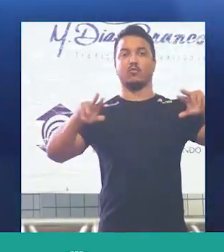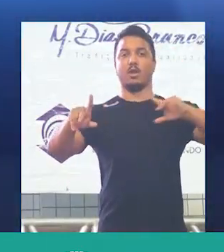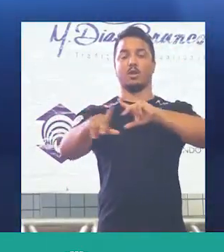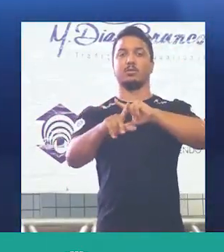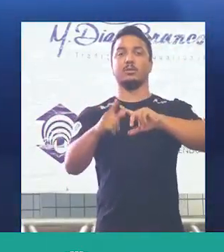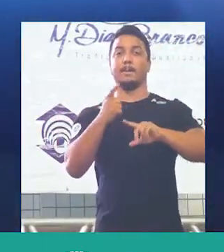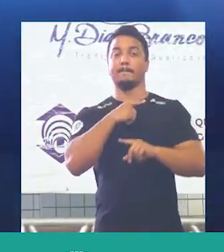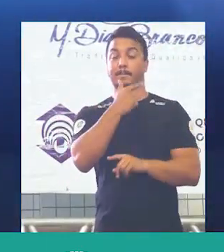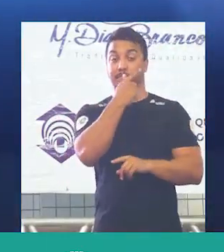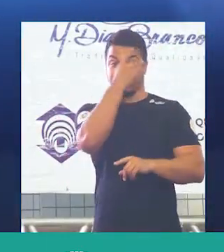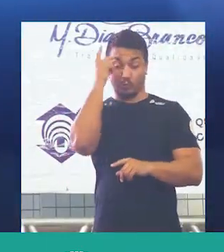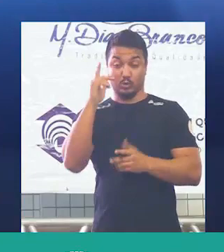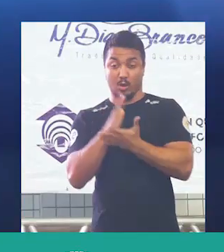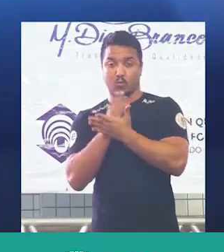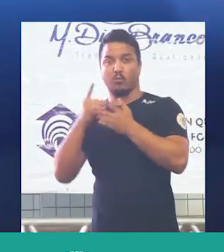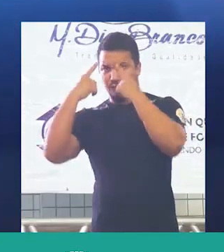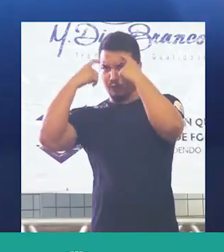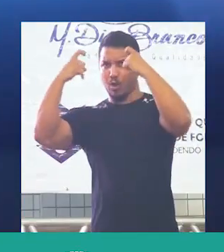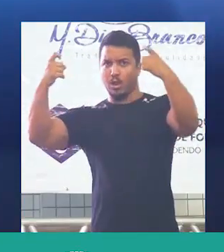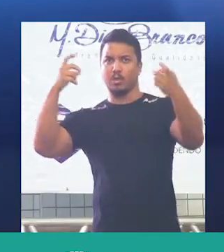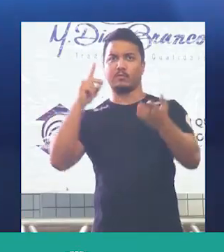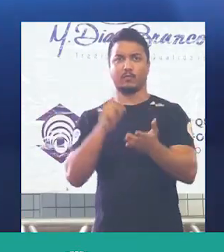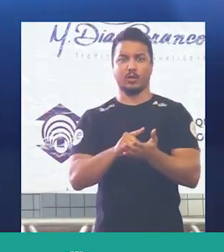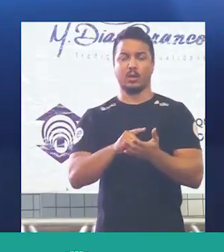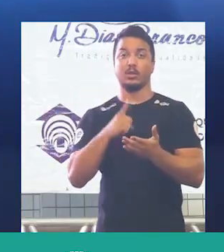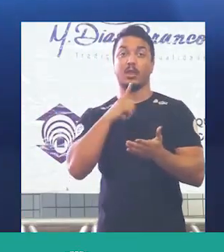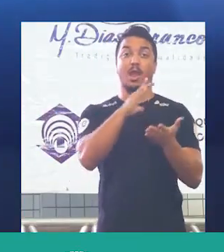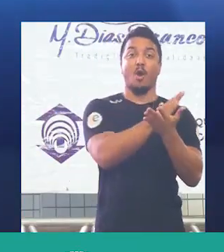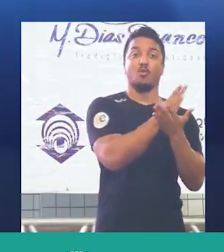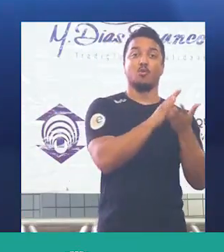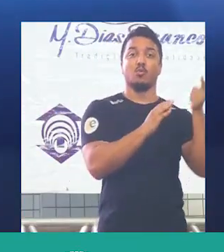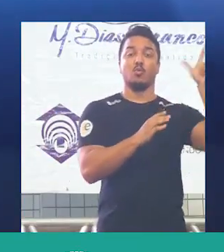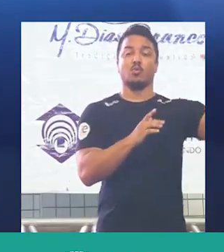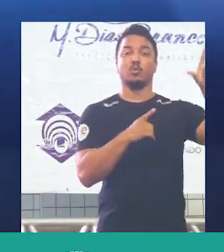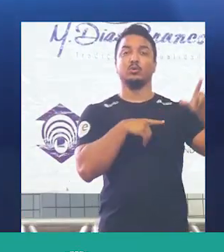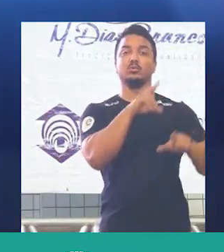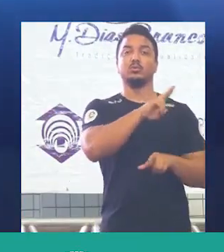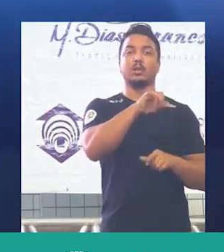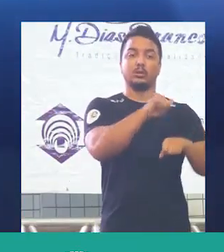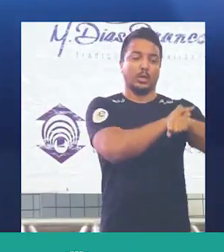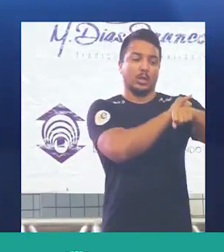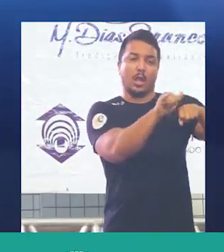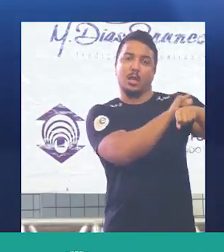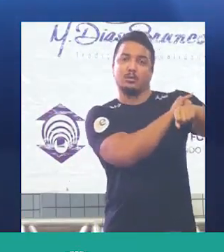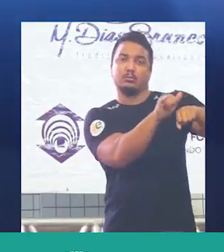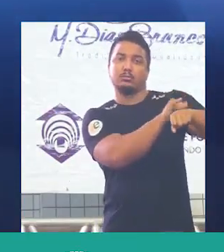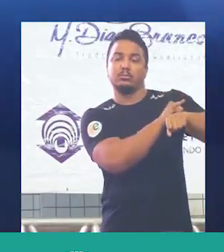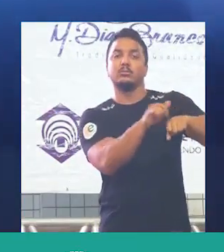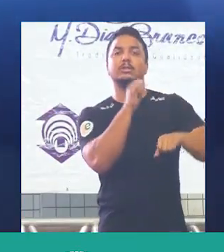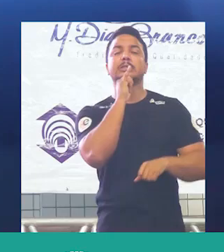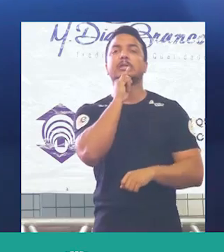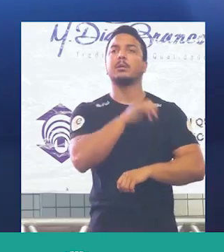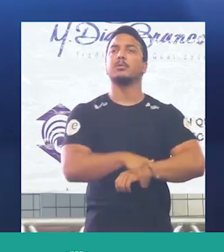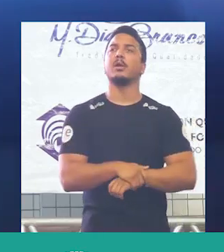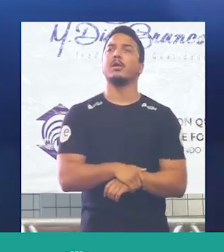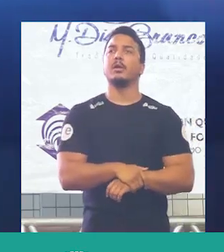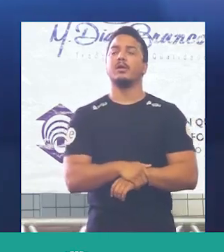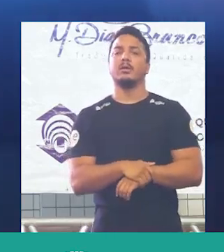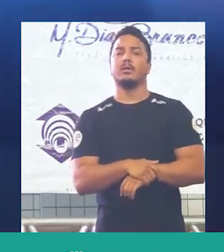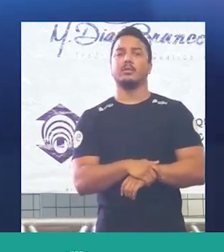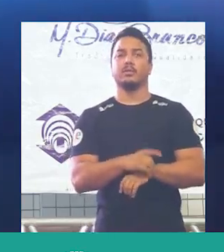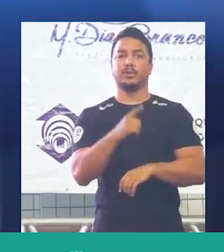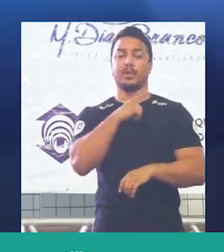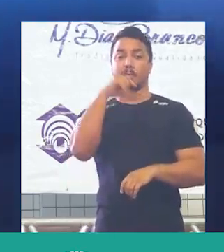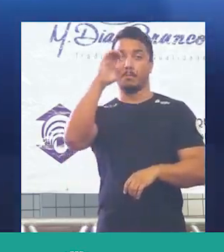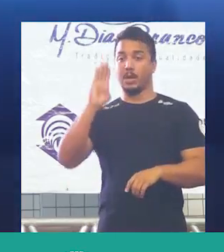escravo que usava muito mais a violência. Tinha senhor de escravo que usava estratégias. Por exemplo, você